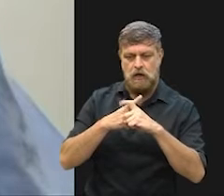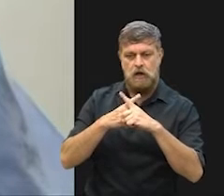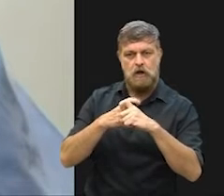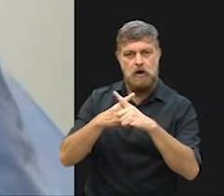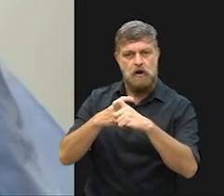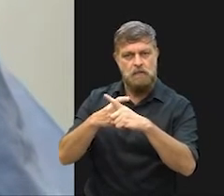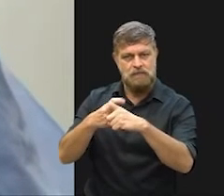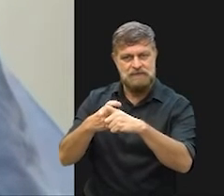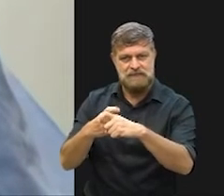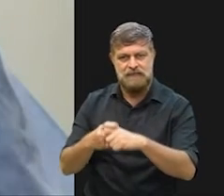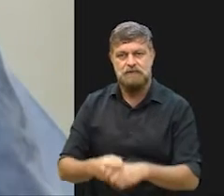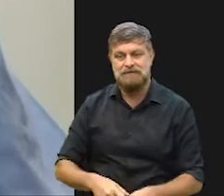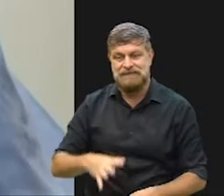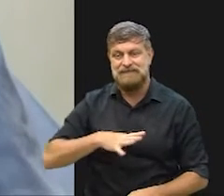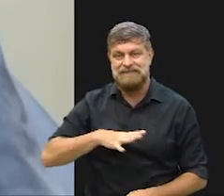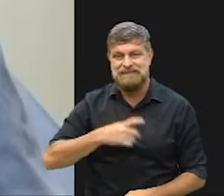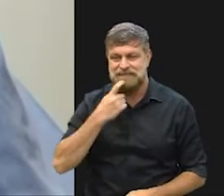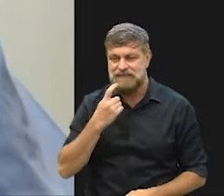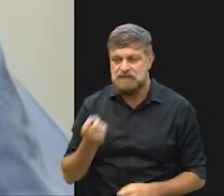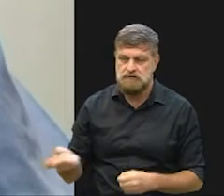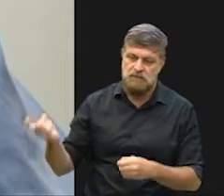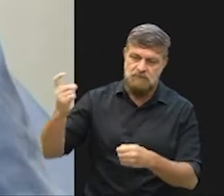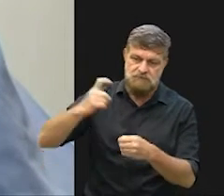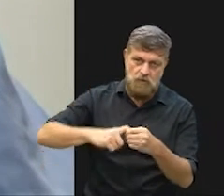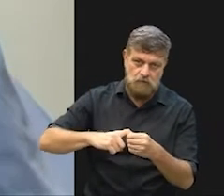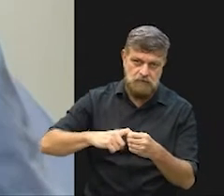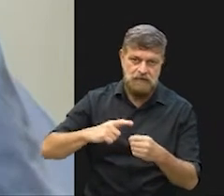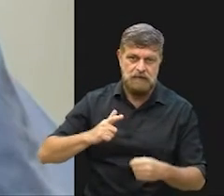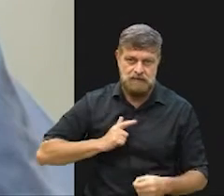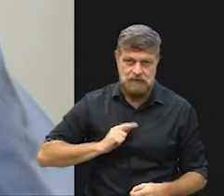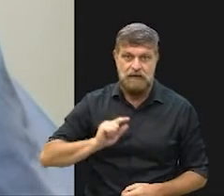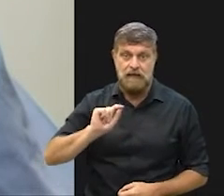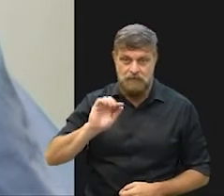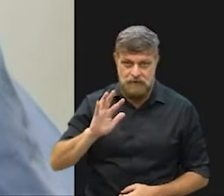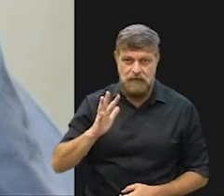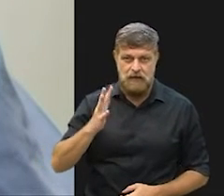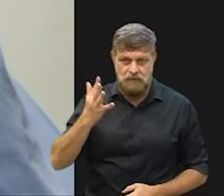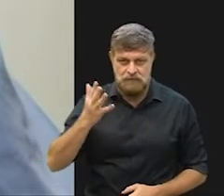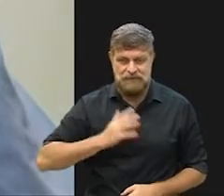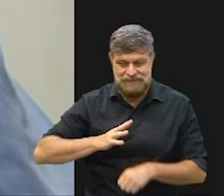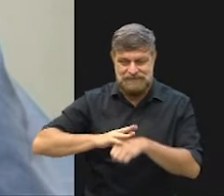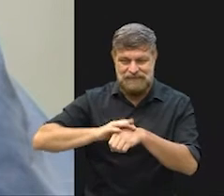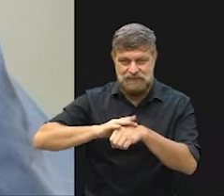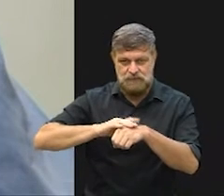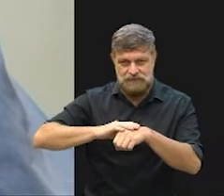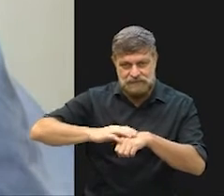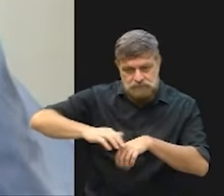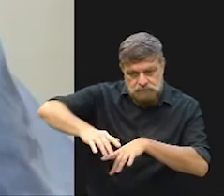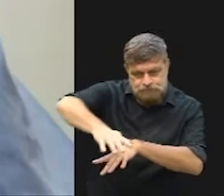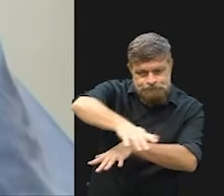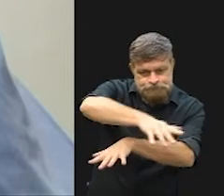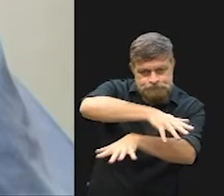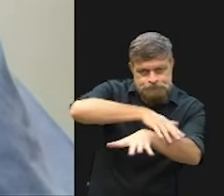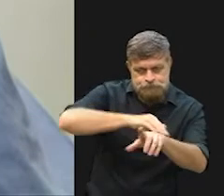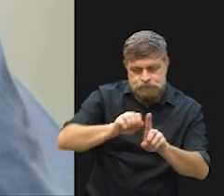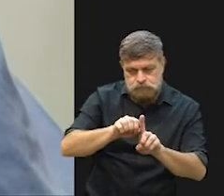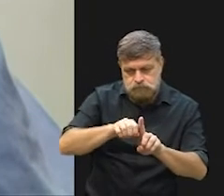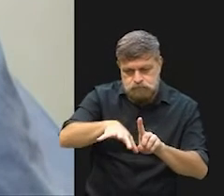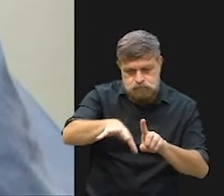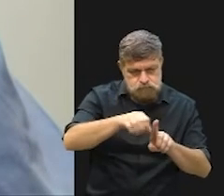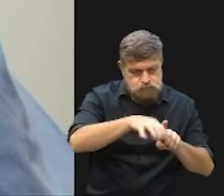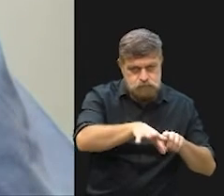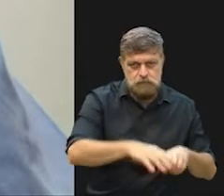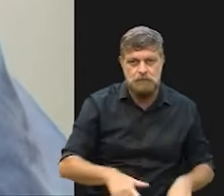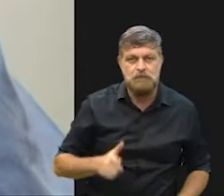se adaptando às cidades. Essa é a história de boa parte das doenças,